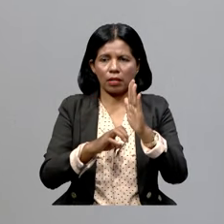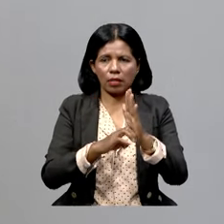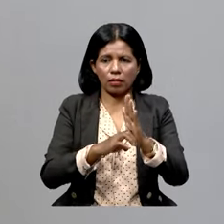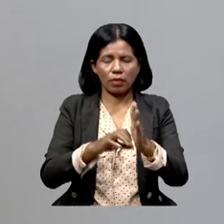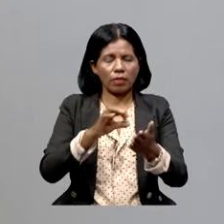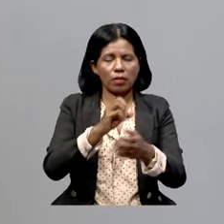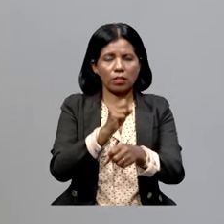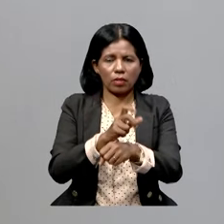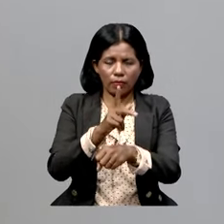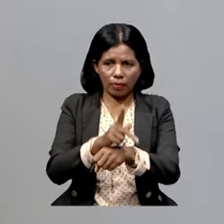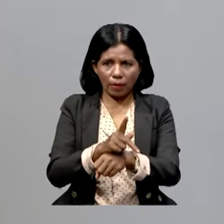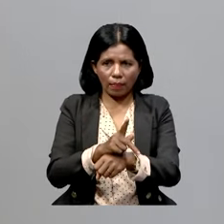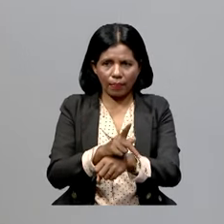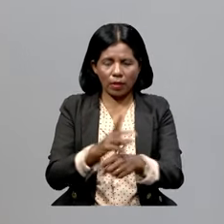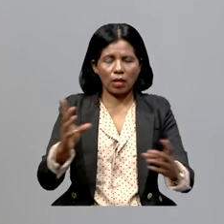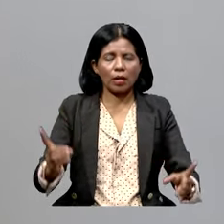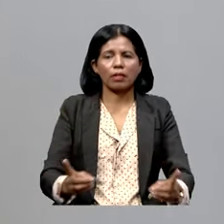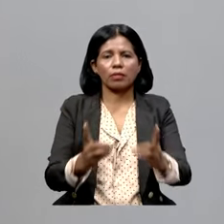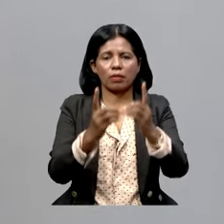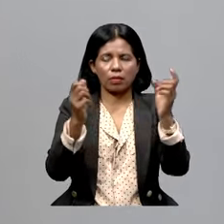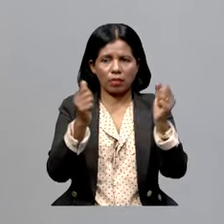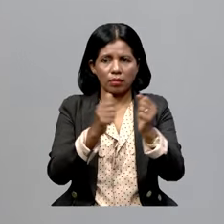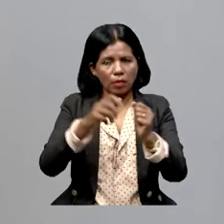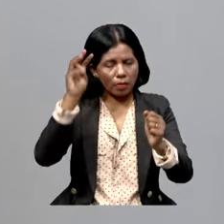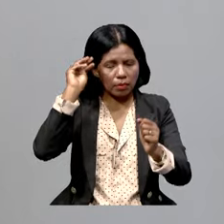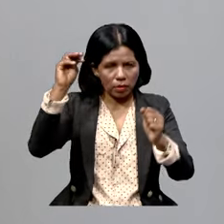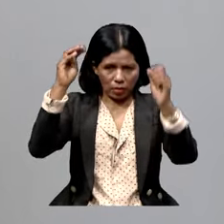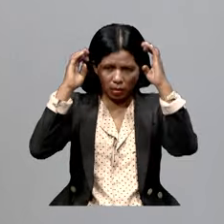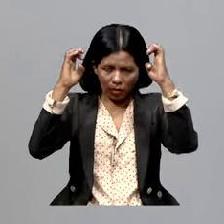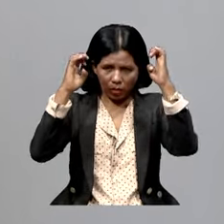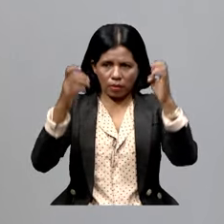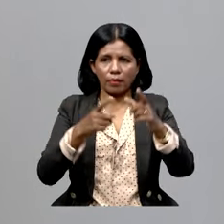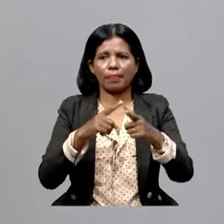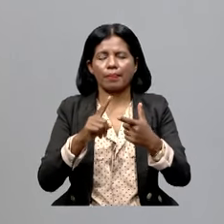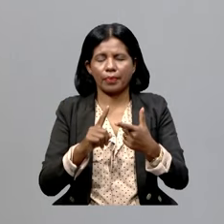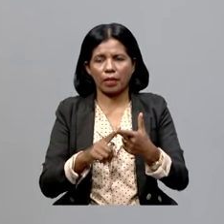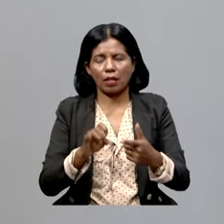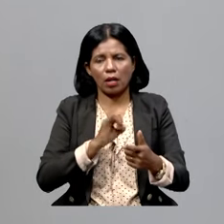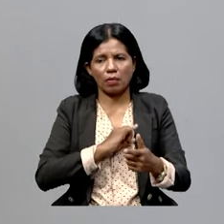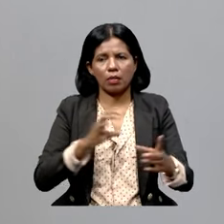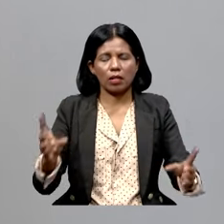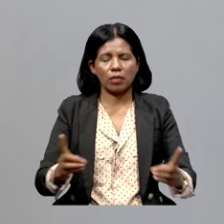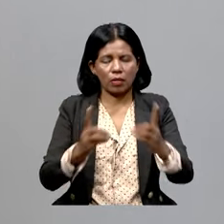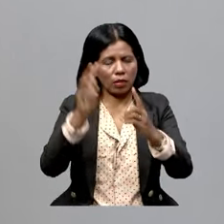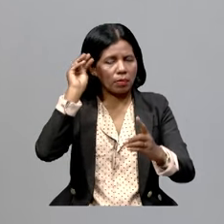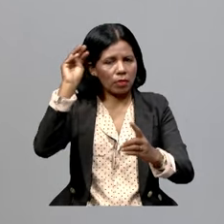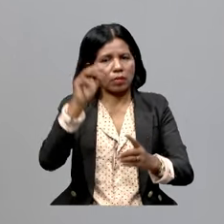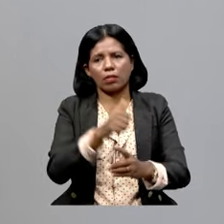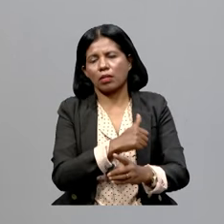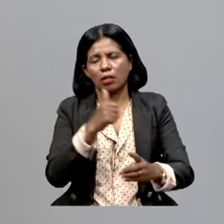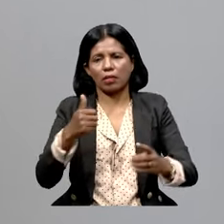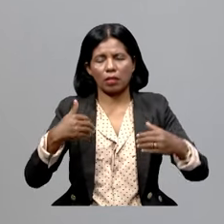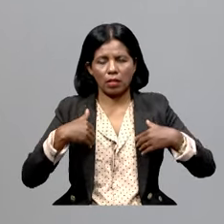formação profissional, ha soru mons da ministra educação, e hausi ha soru tam ministro Sirselu, nebe